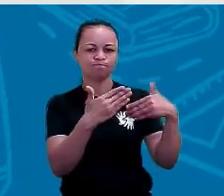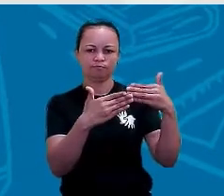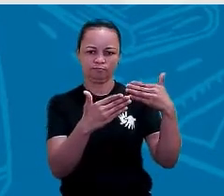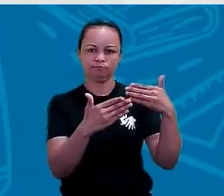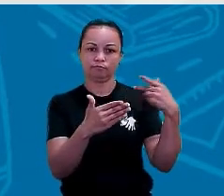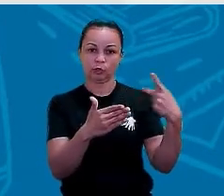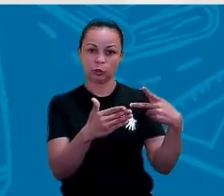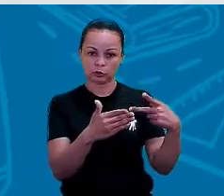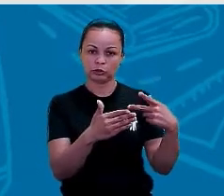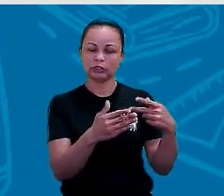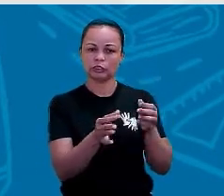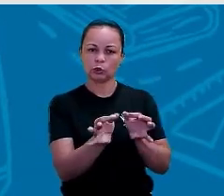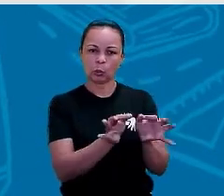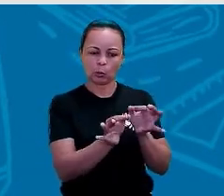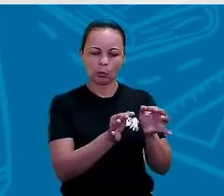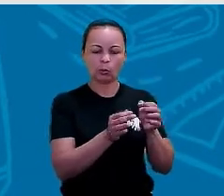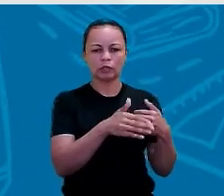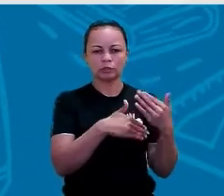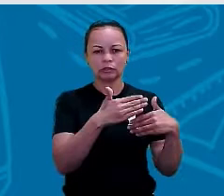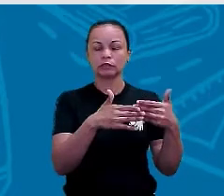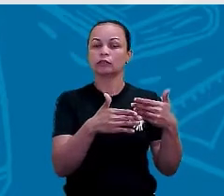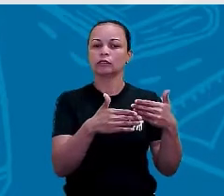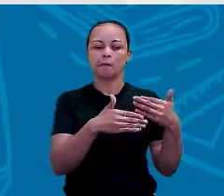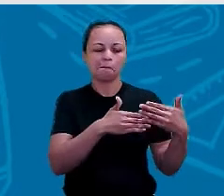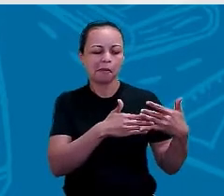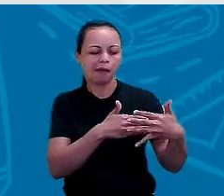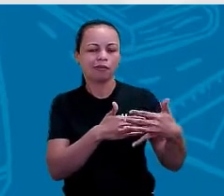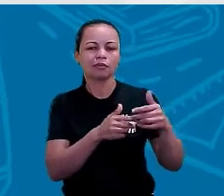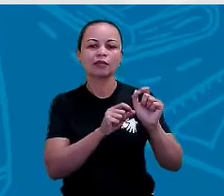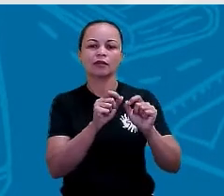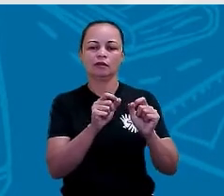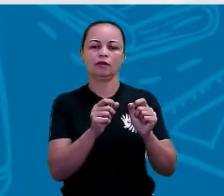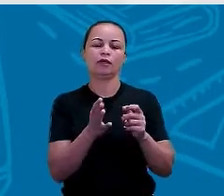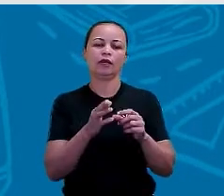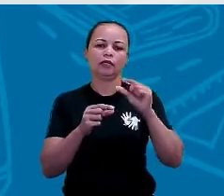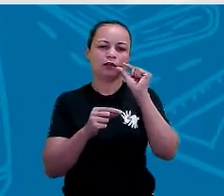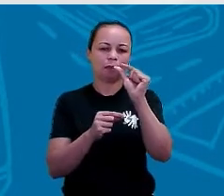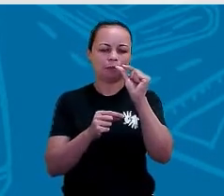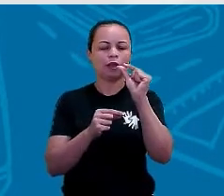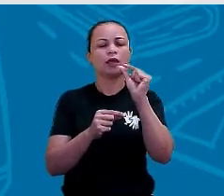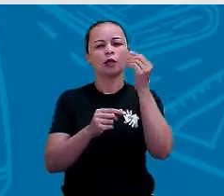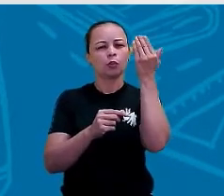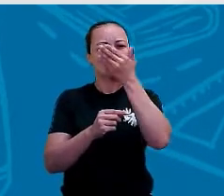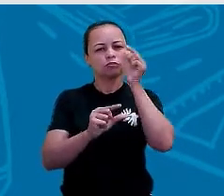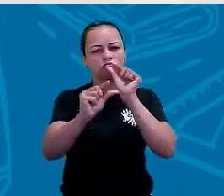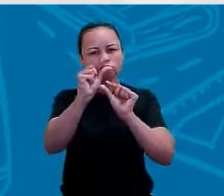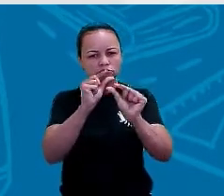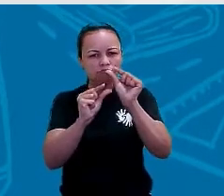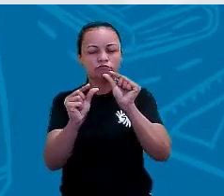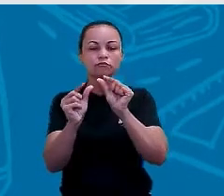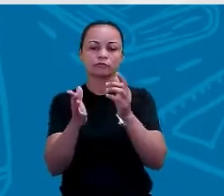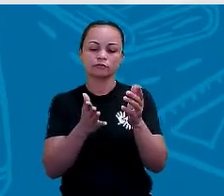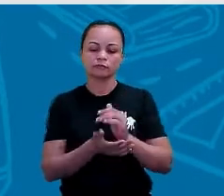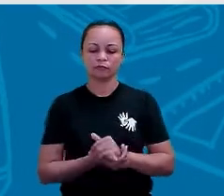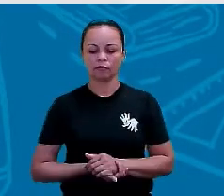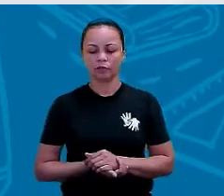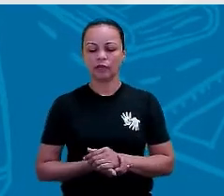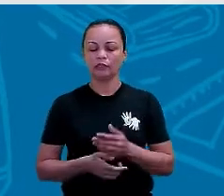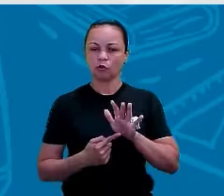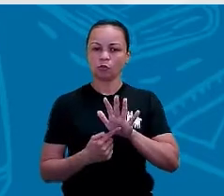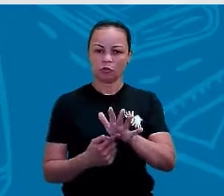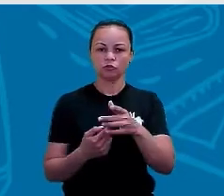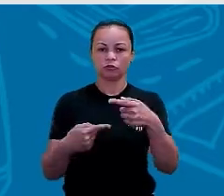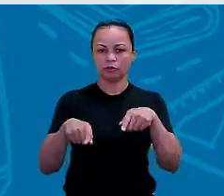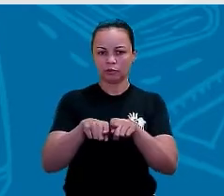né, produzidos a partir de micro-organismos. E a exemplo aqui, eu trago o exemplo, né, de um